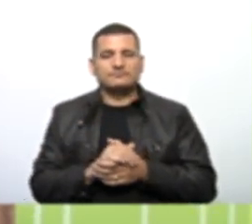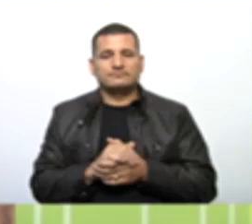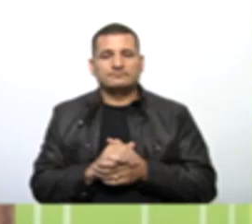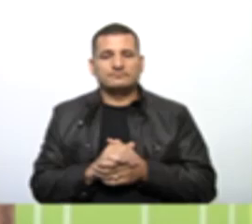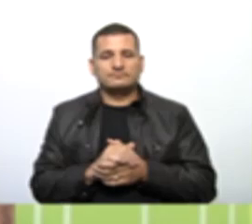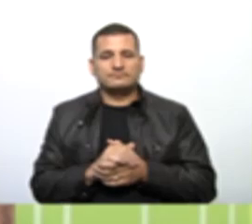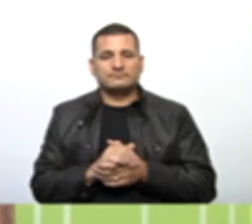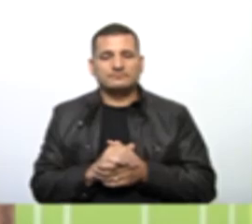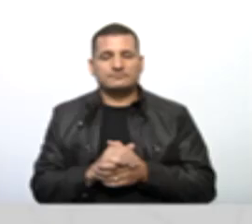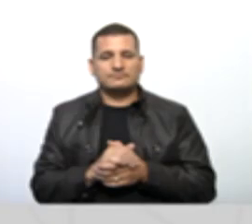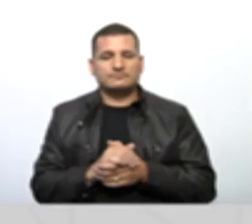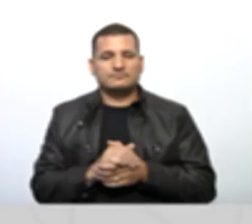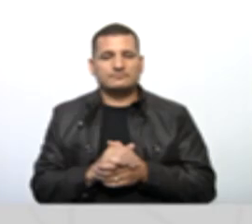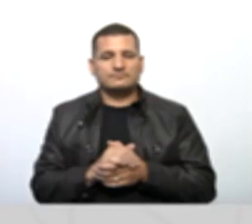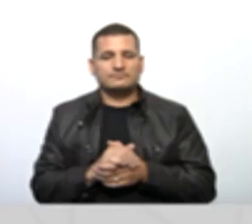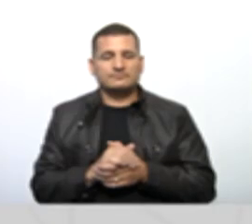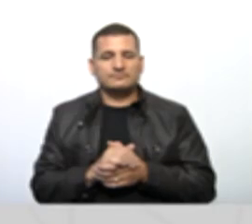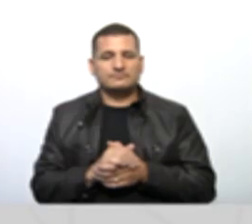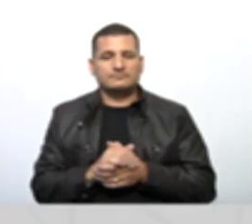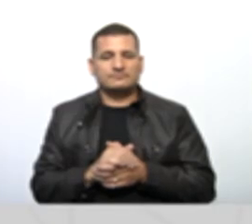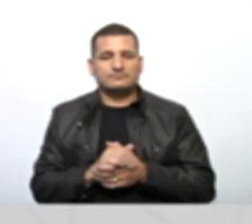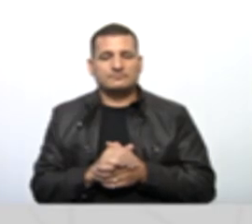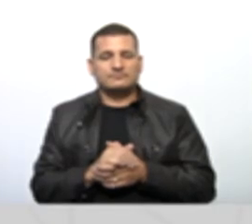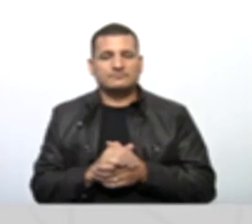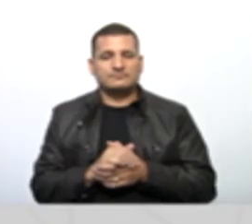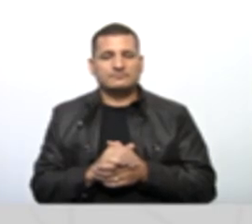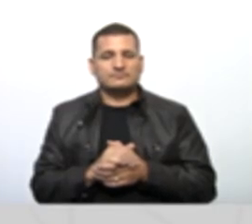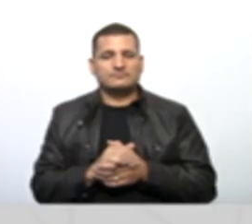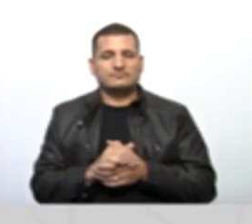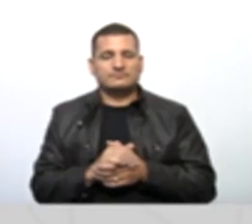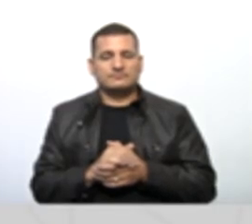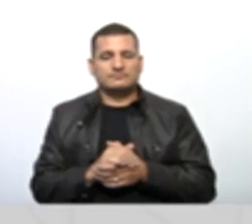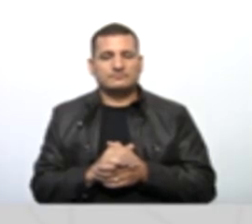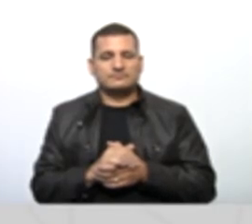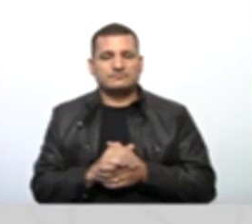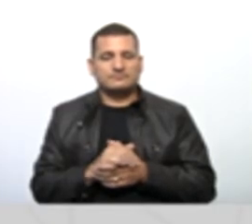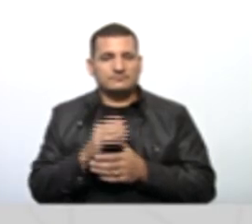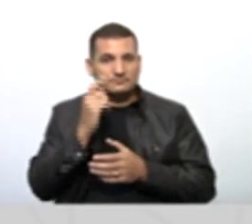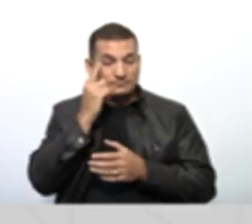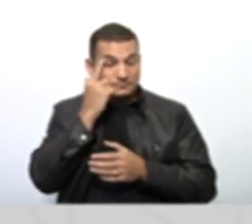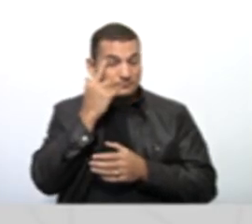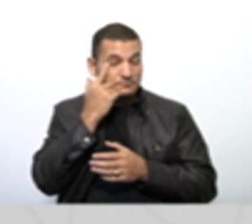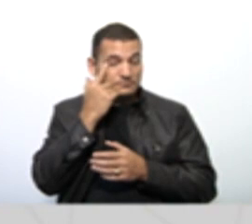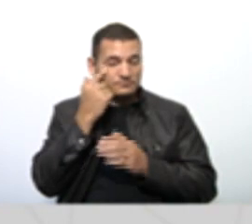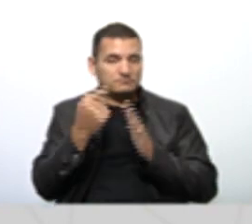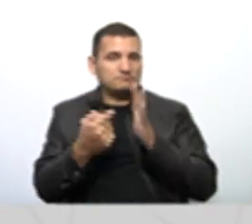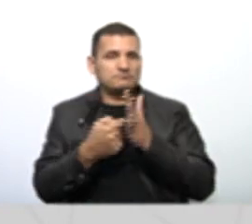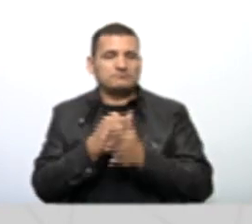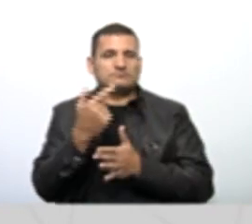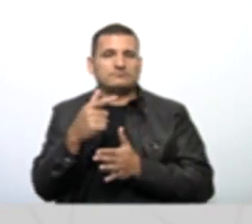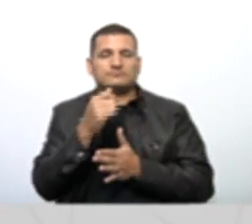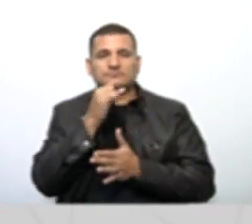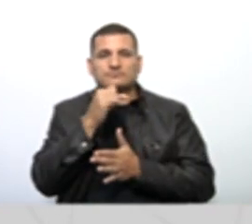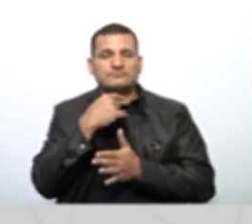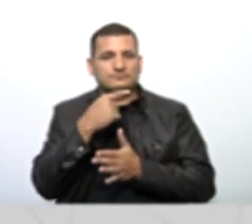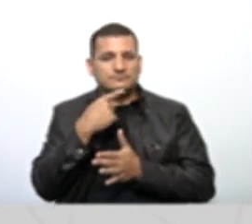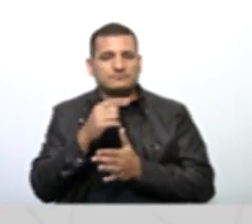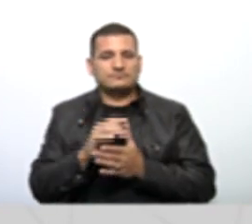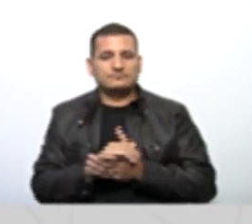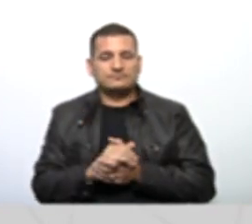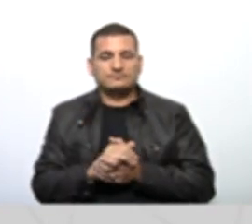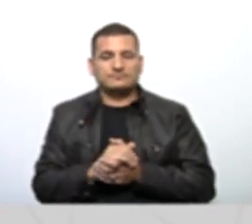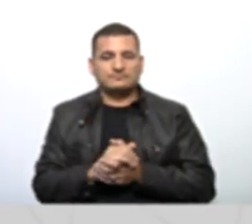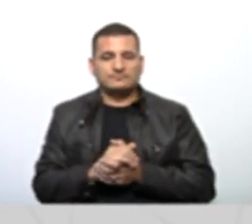pessoal então espera e do josé wilson na província ficou bem a gente é que qualquer coisa pode perguntar de novo tem problema vamos